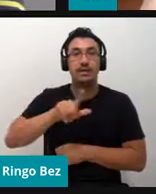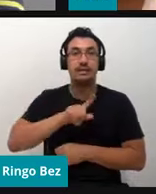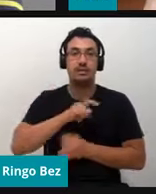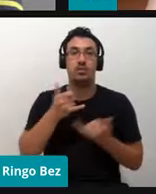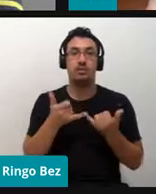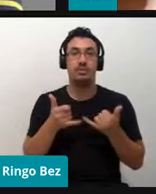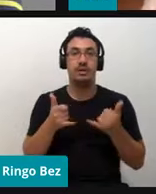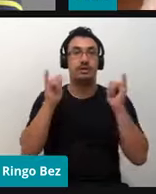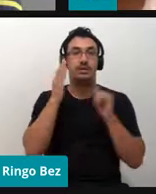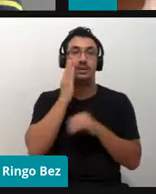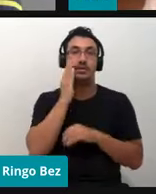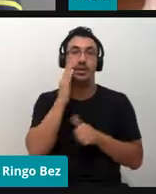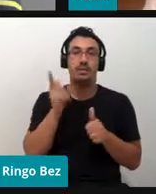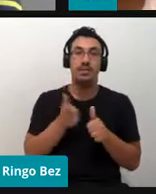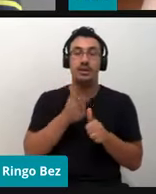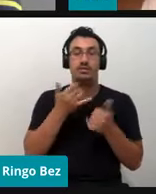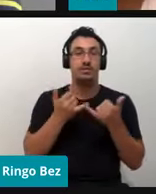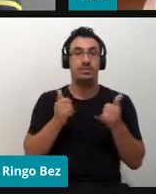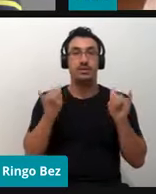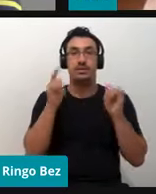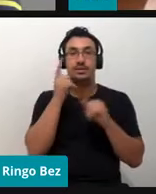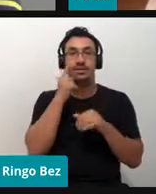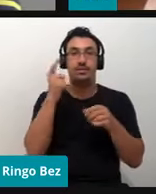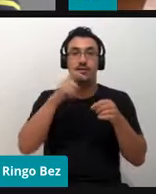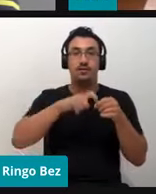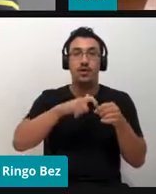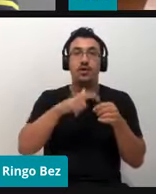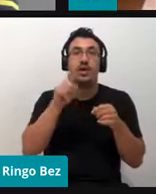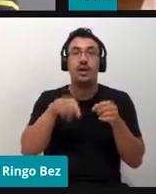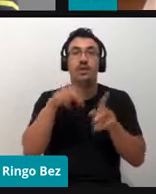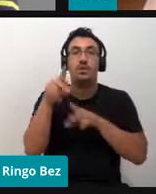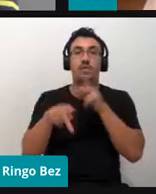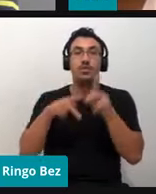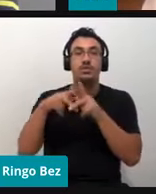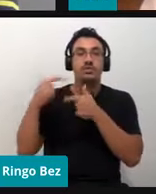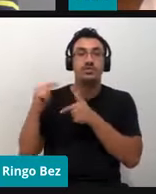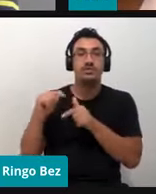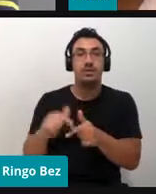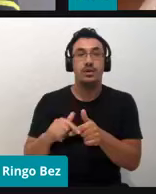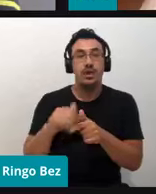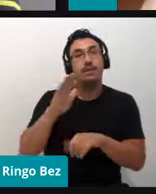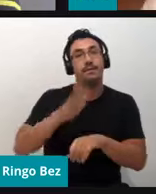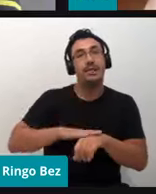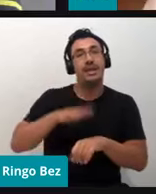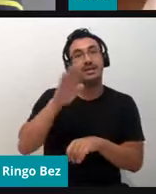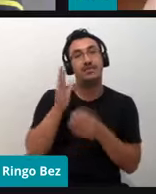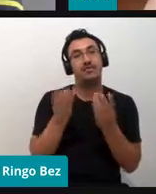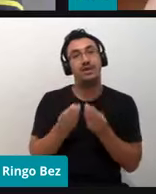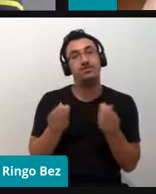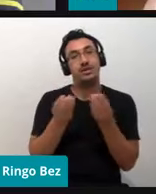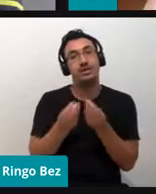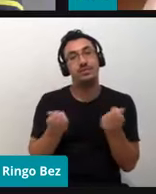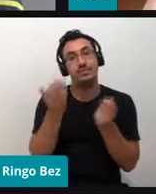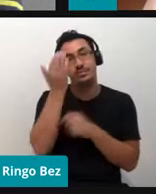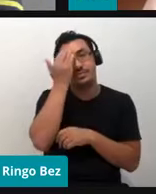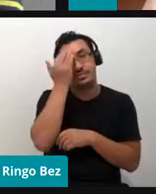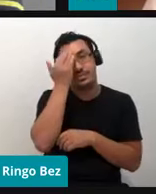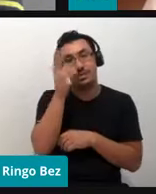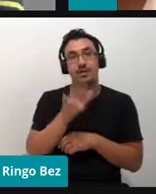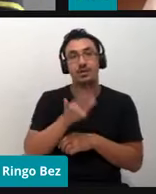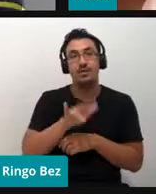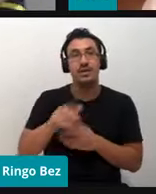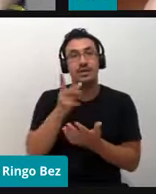primeiro impacto, principalmente, aí voltando à questão das populações tradicionais, é que aumenta a fragilidade, né? Elas vão ser sempre as